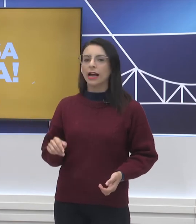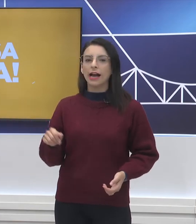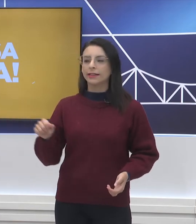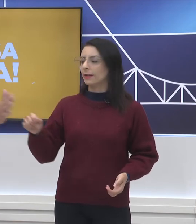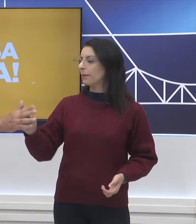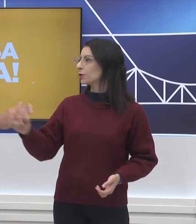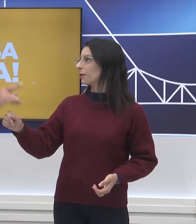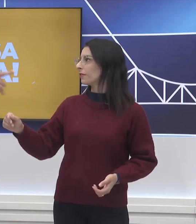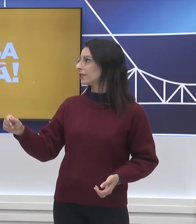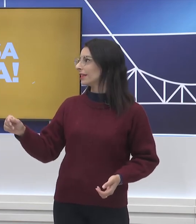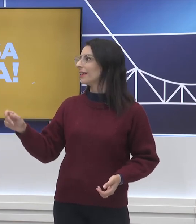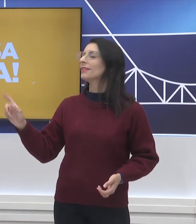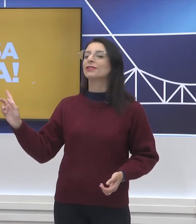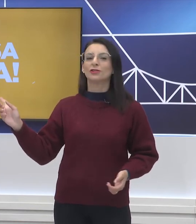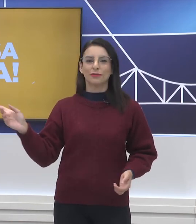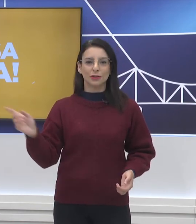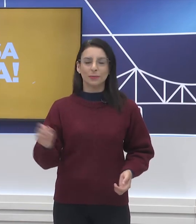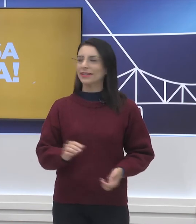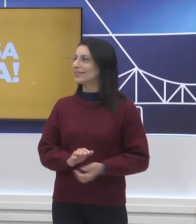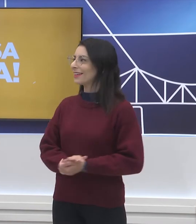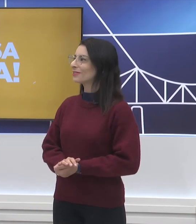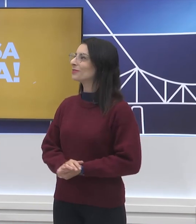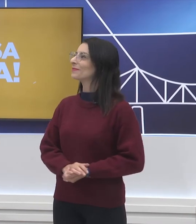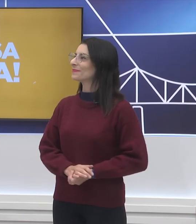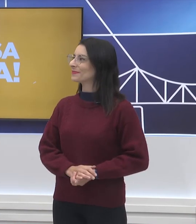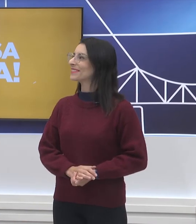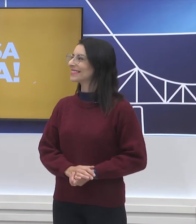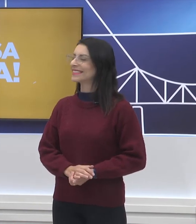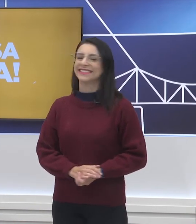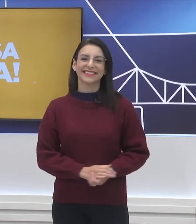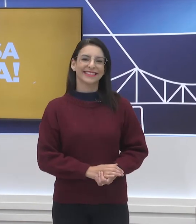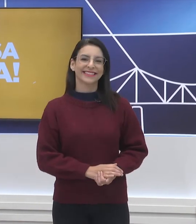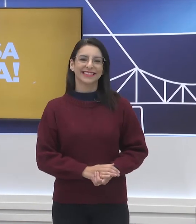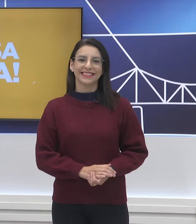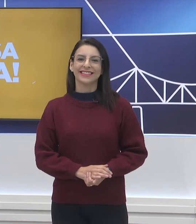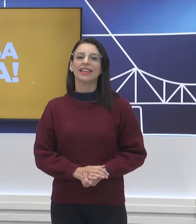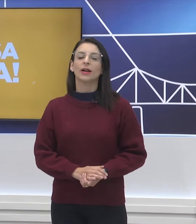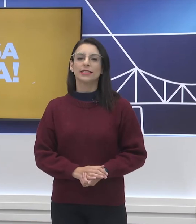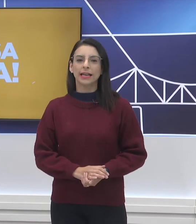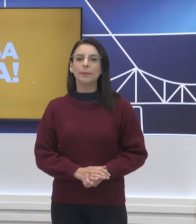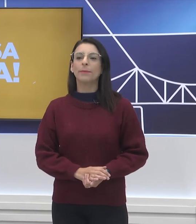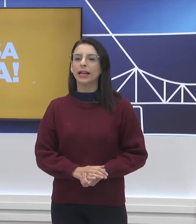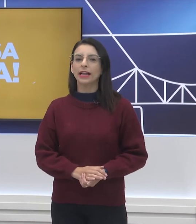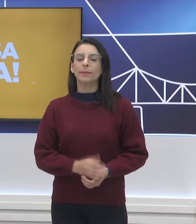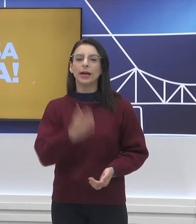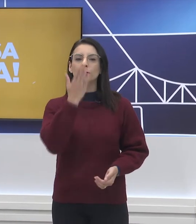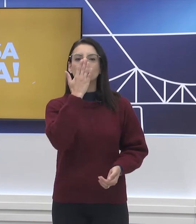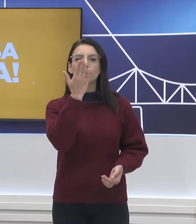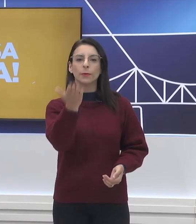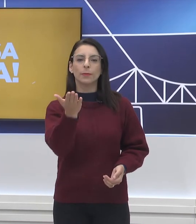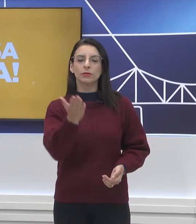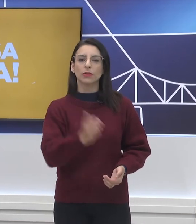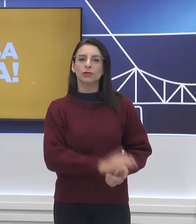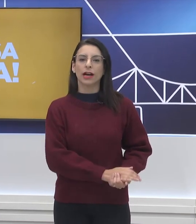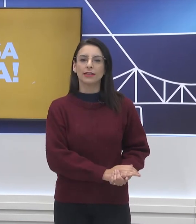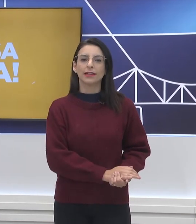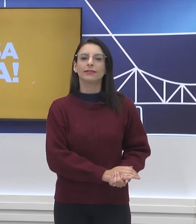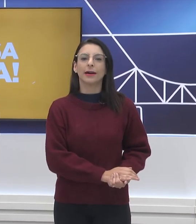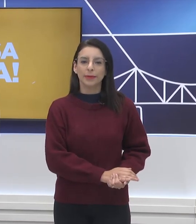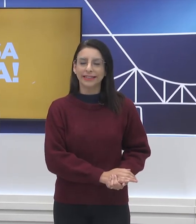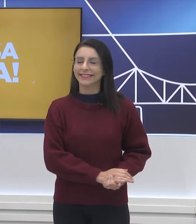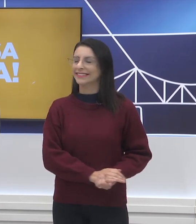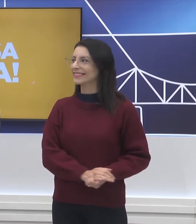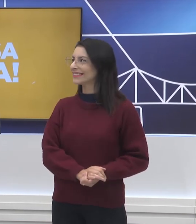Por nada, beijo te pra vejo você. Mais tarde, te lá vejo no Papilon, no RCN em Ação. Tá sim, certo? Pirilim, beijo pro pessoal de casa,